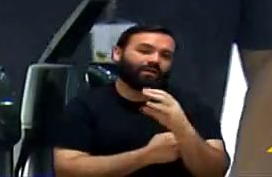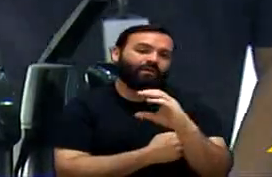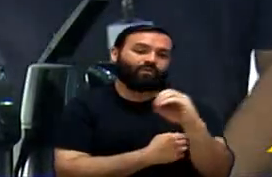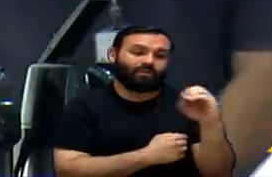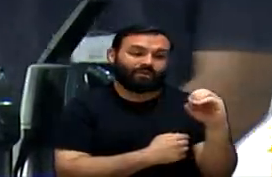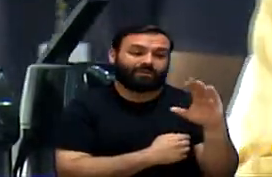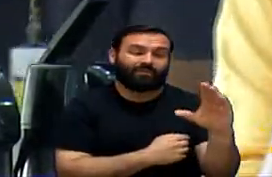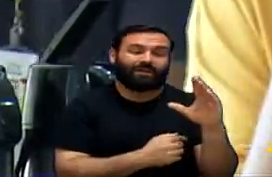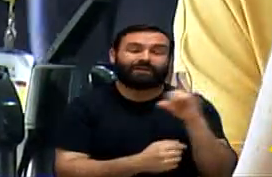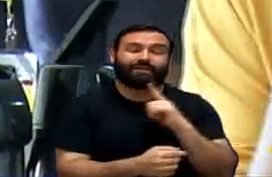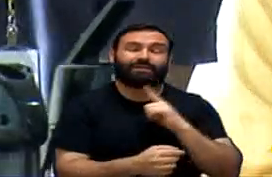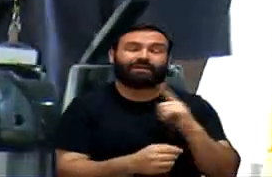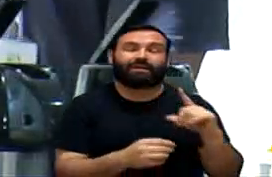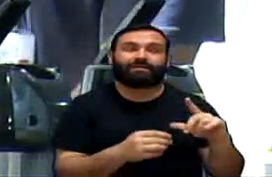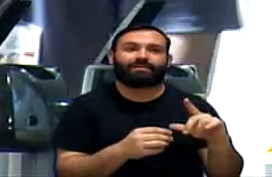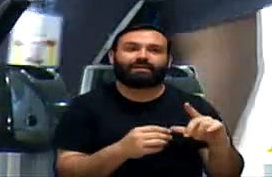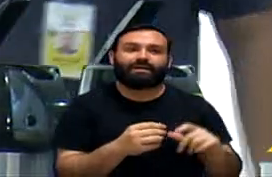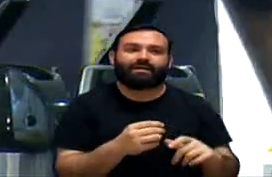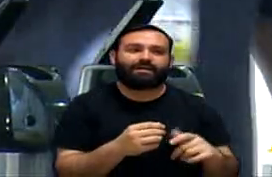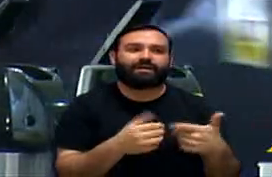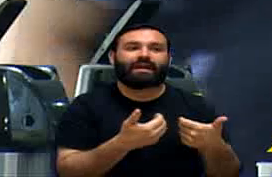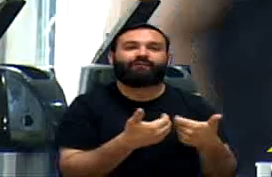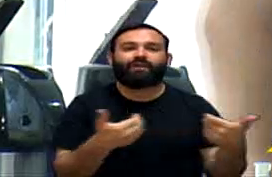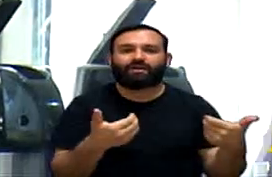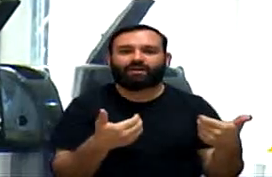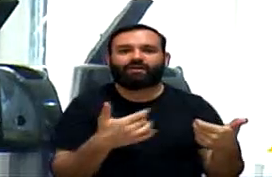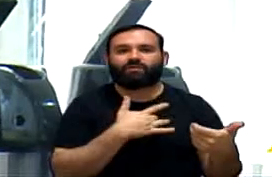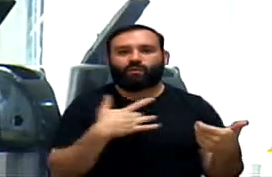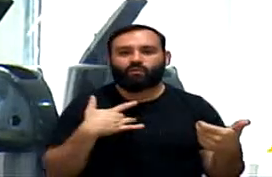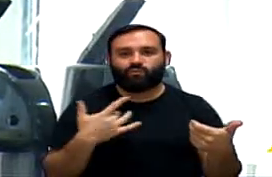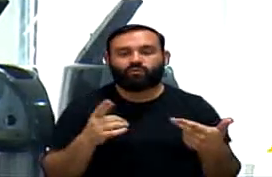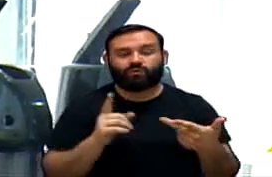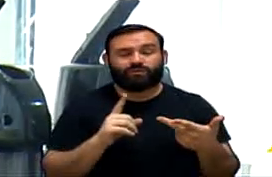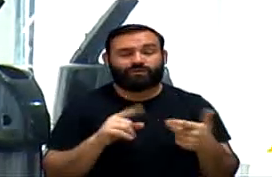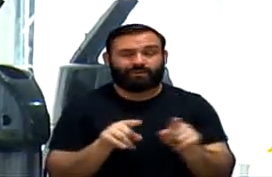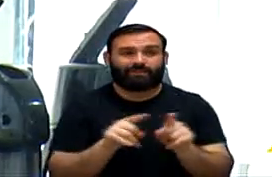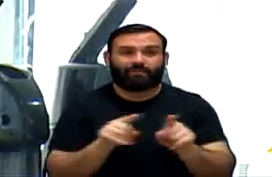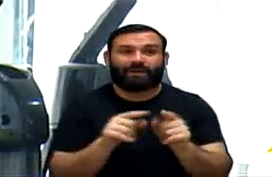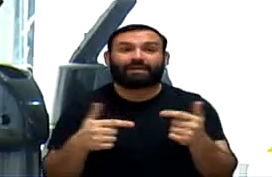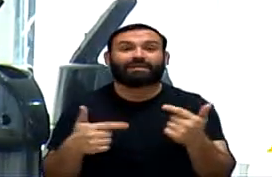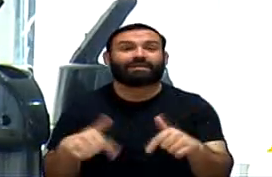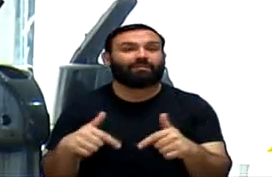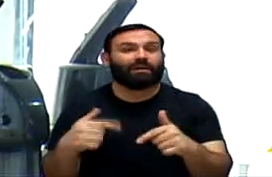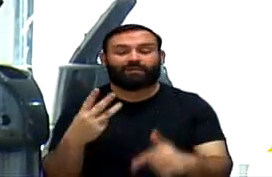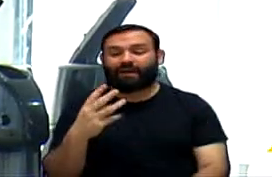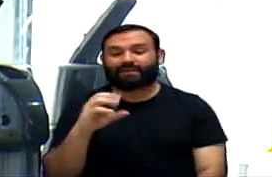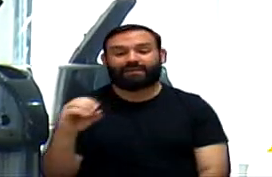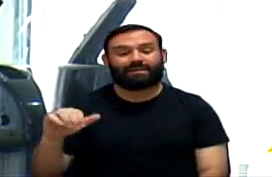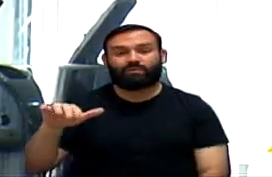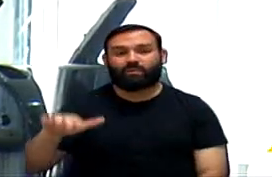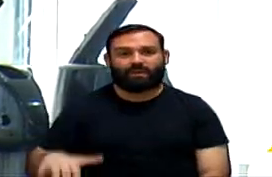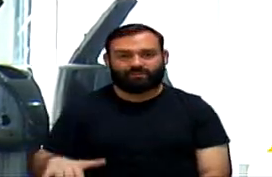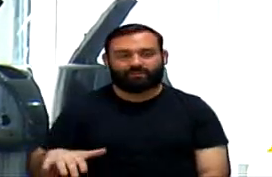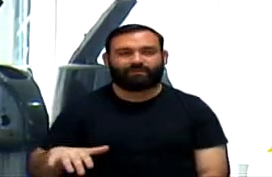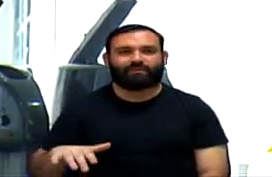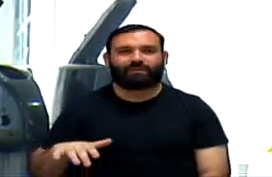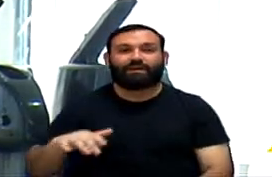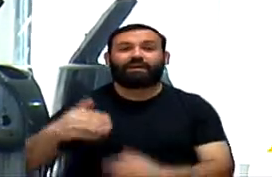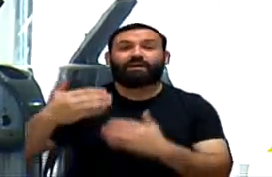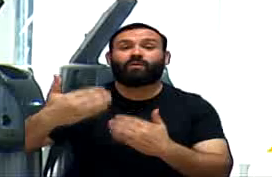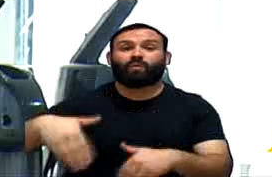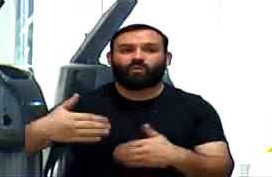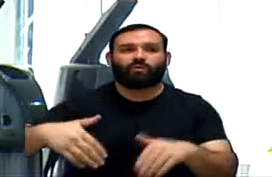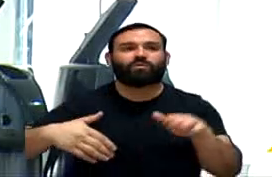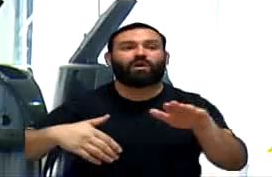que estão com auxílio e afastamento auxílio saúde na ativa tem menos 300 e vai no concurso